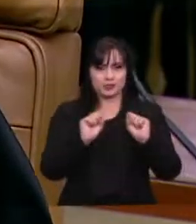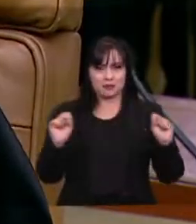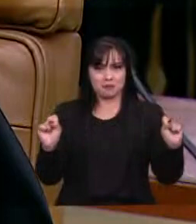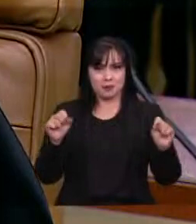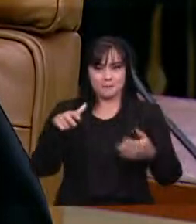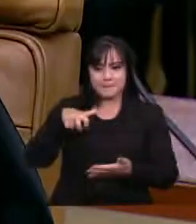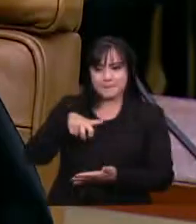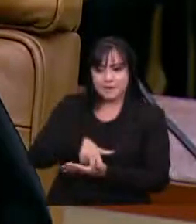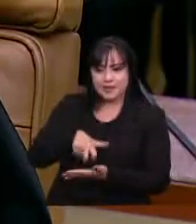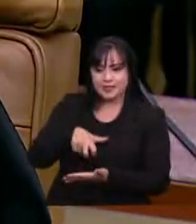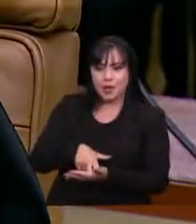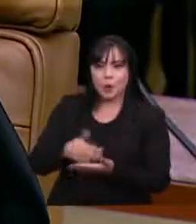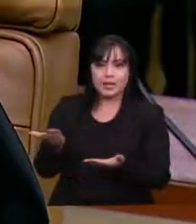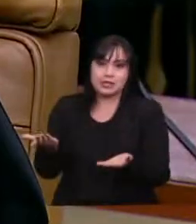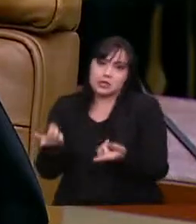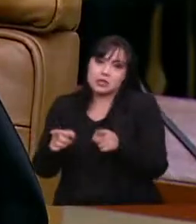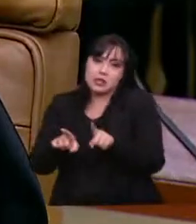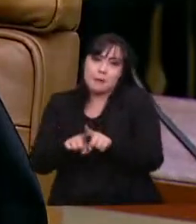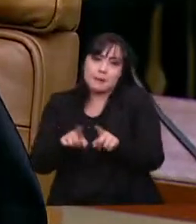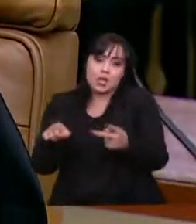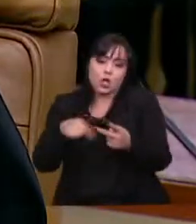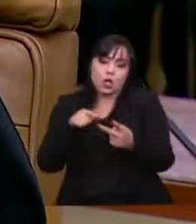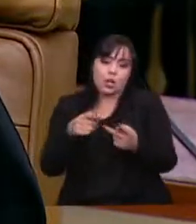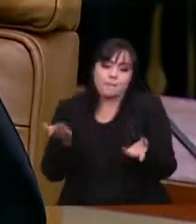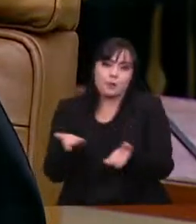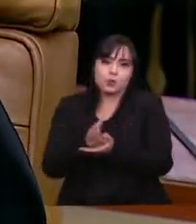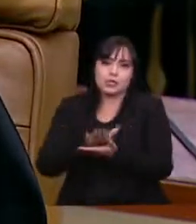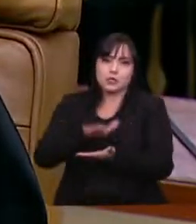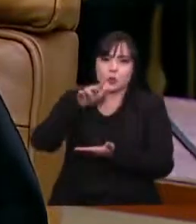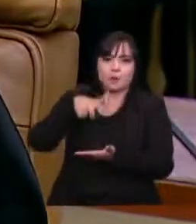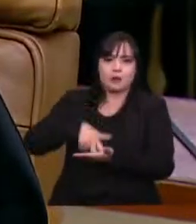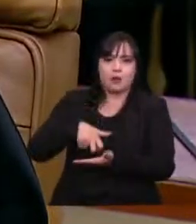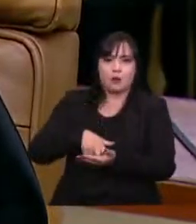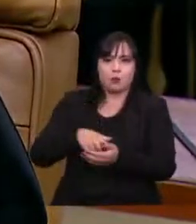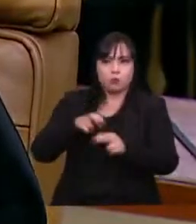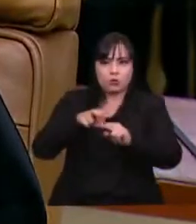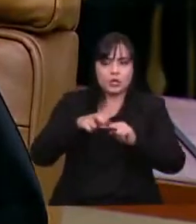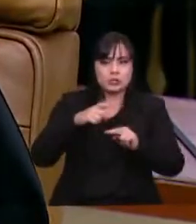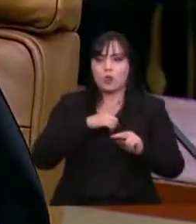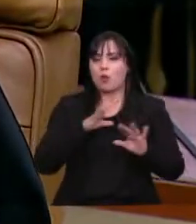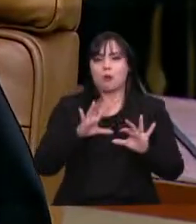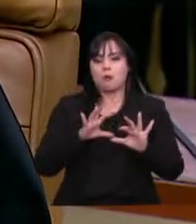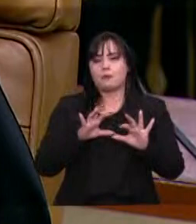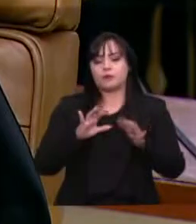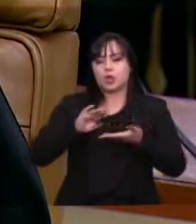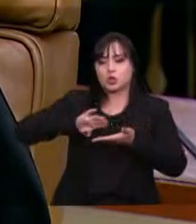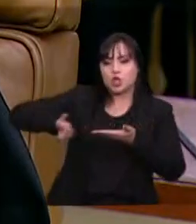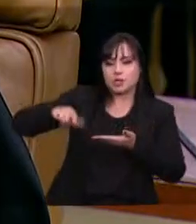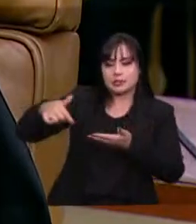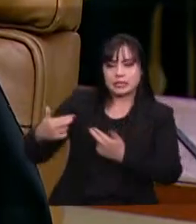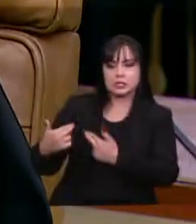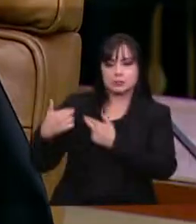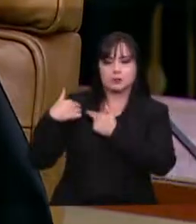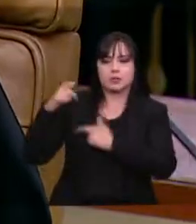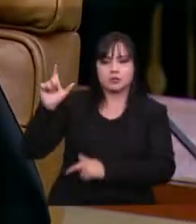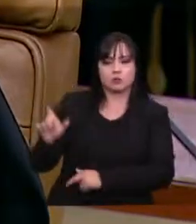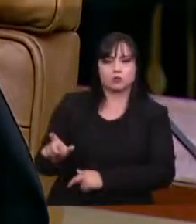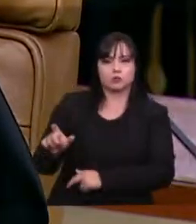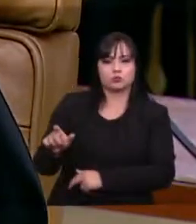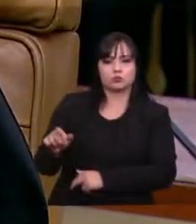penal e processual penal é vedado por isso estou afastando A responsabilização quanto a